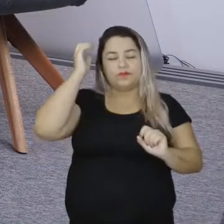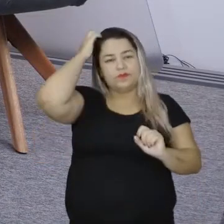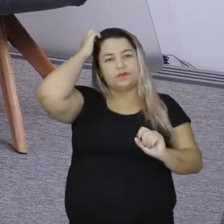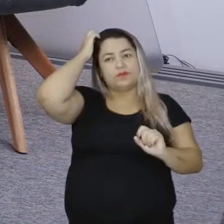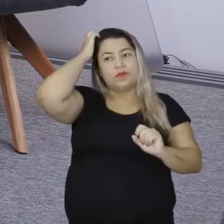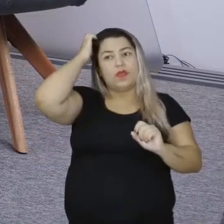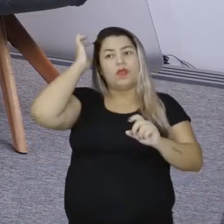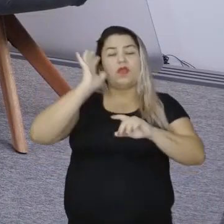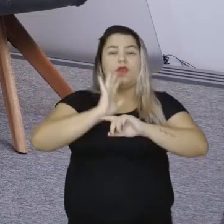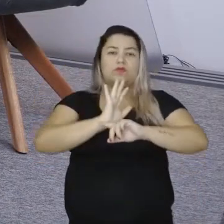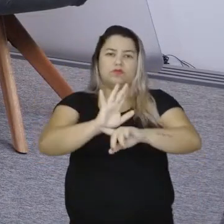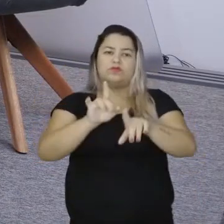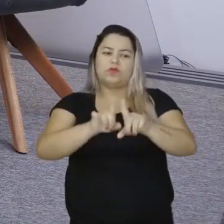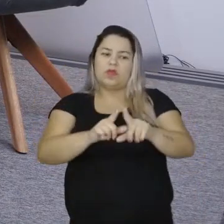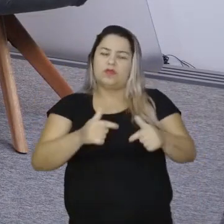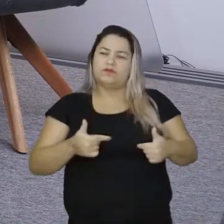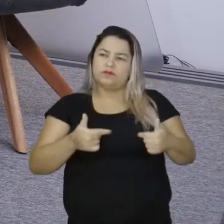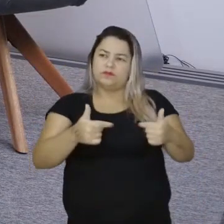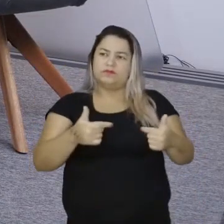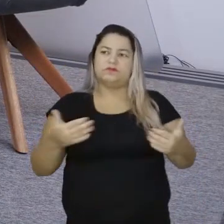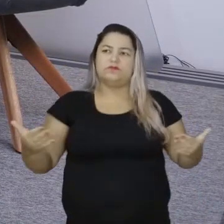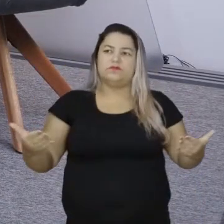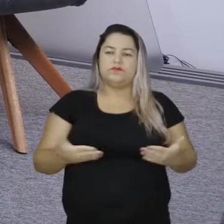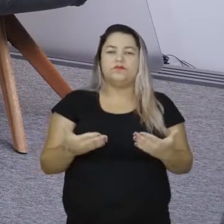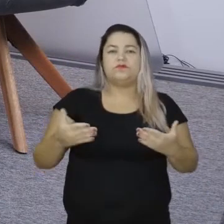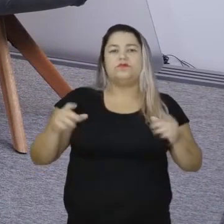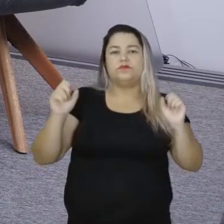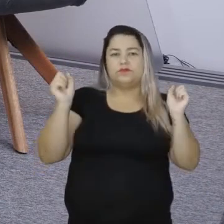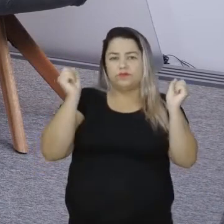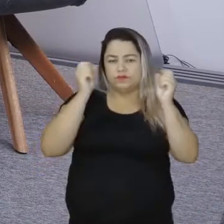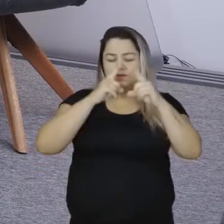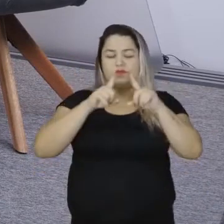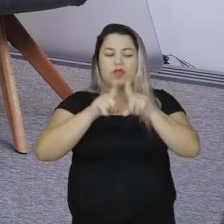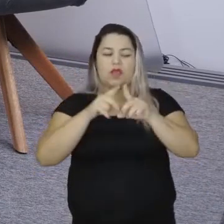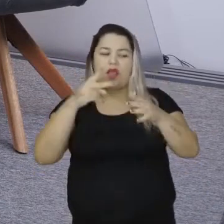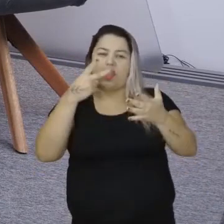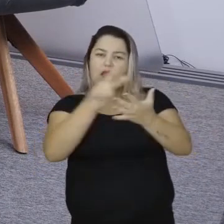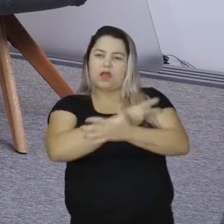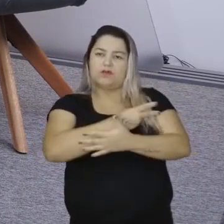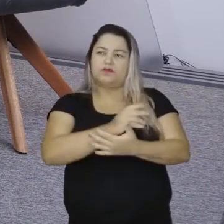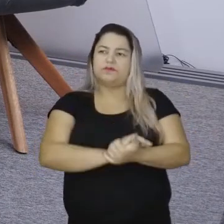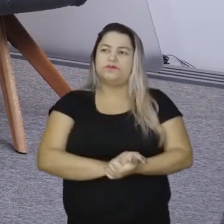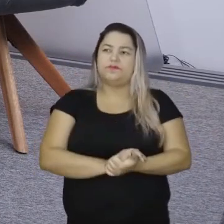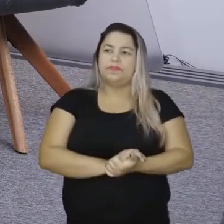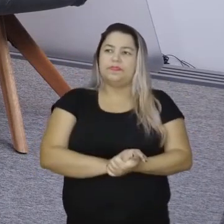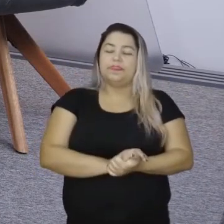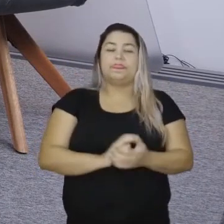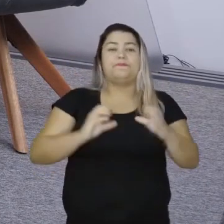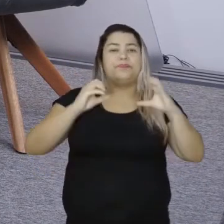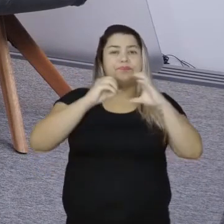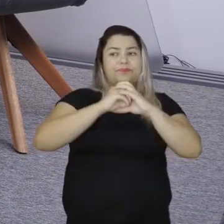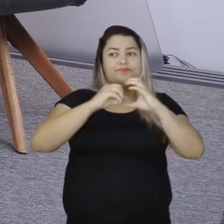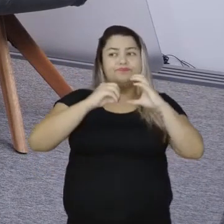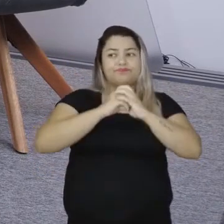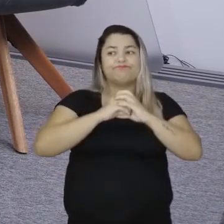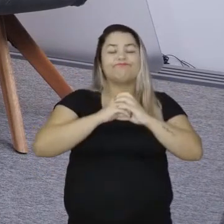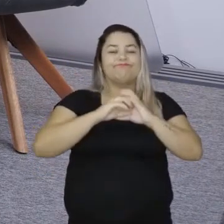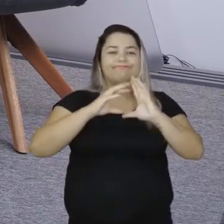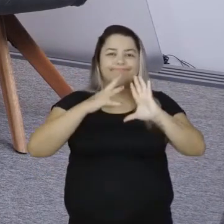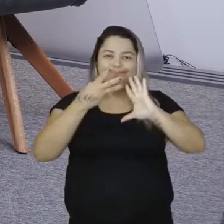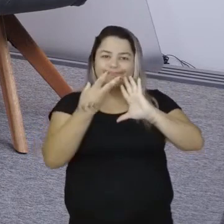que ajudem a enfrentar esse momento difícil. O que está acontecendo no Centro-Oeste, na